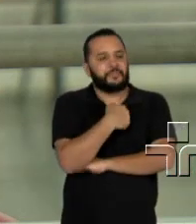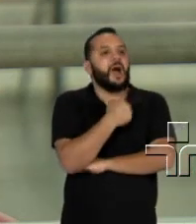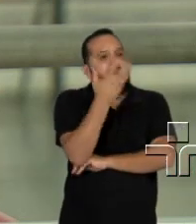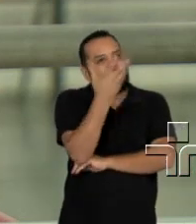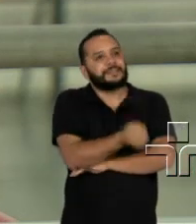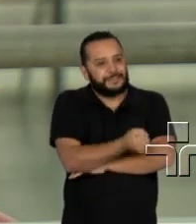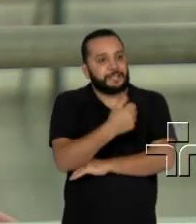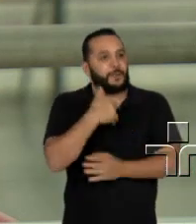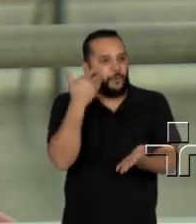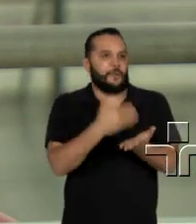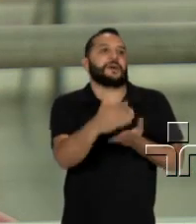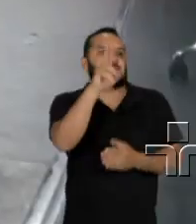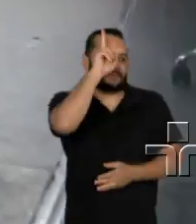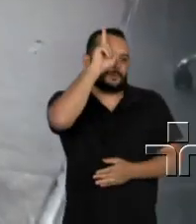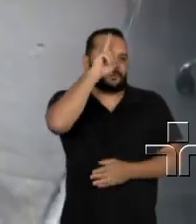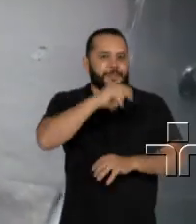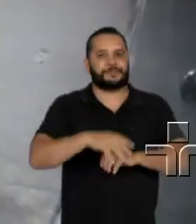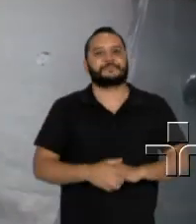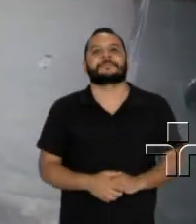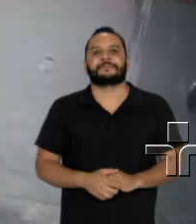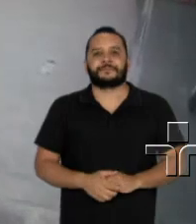começa segunda-feira né